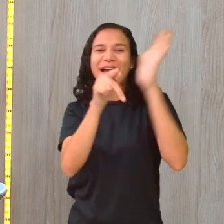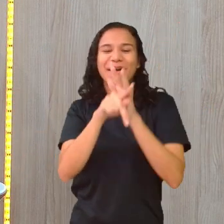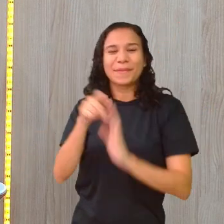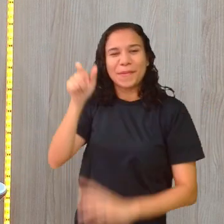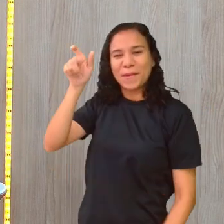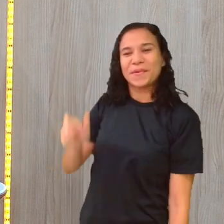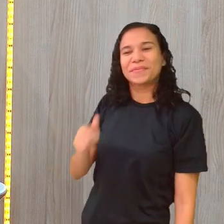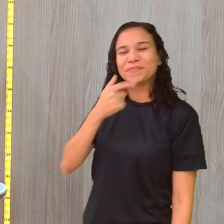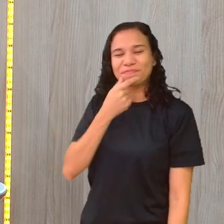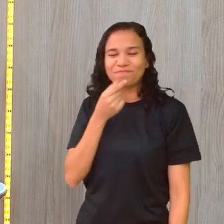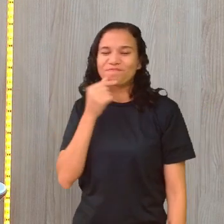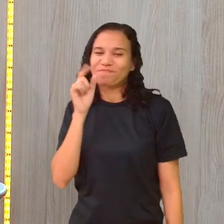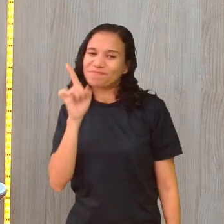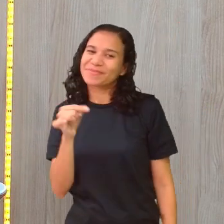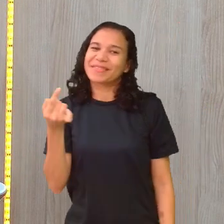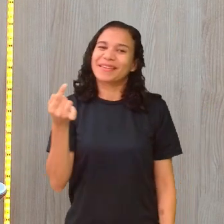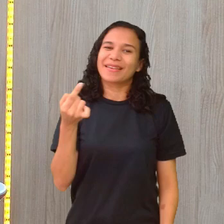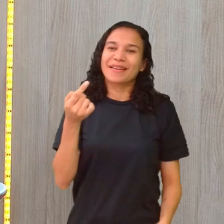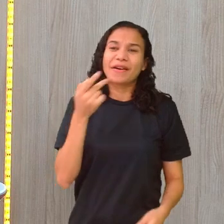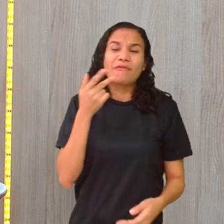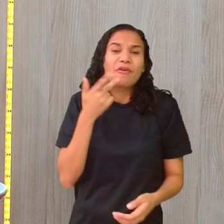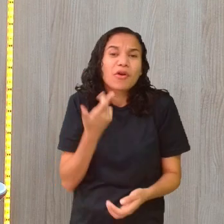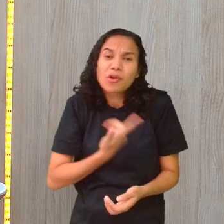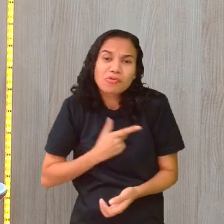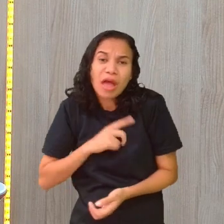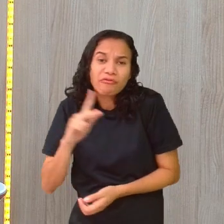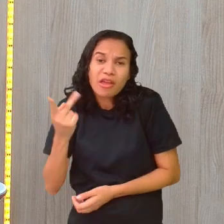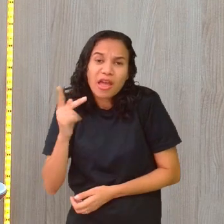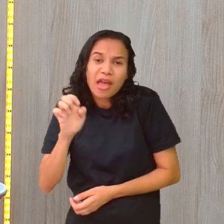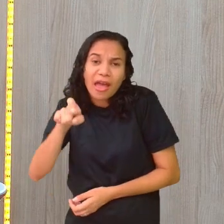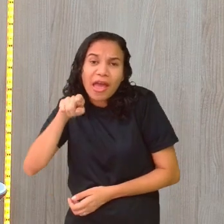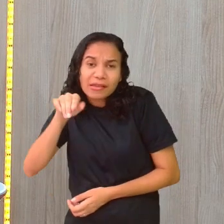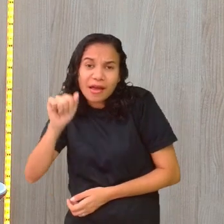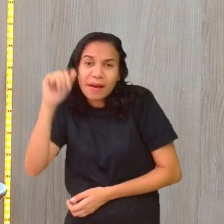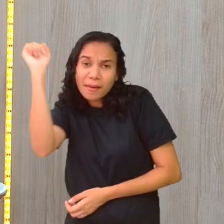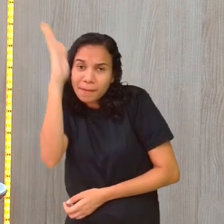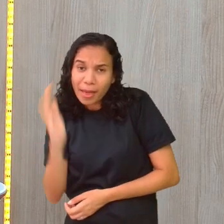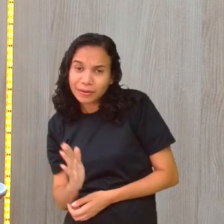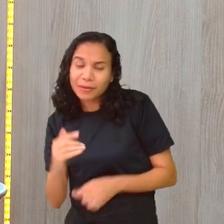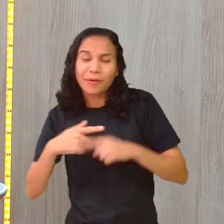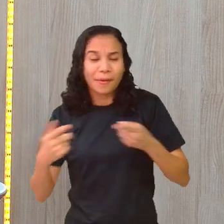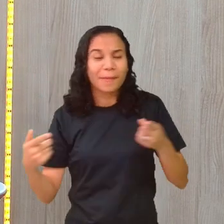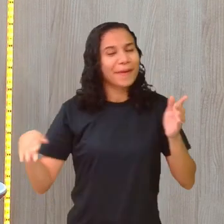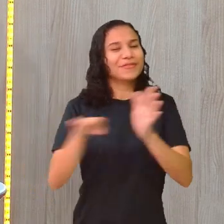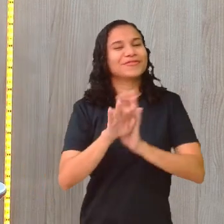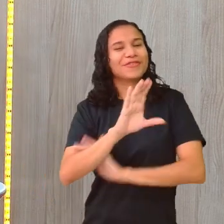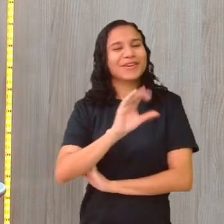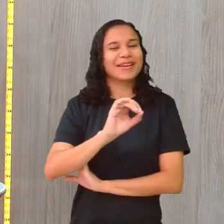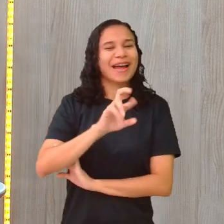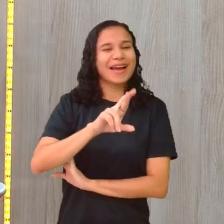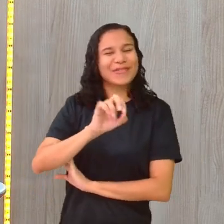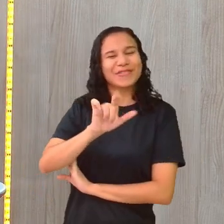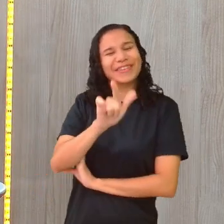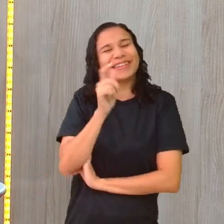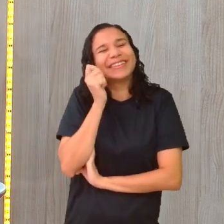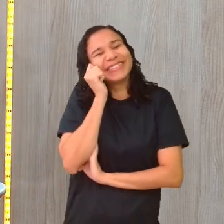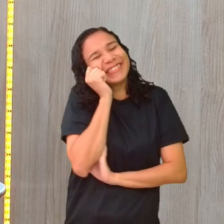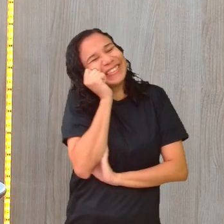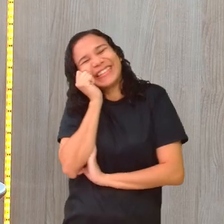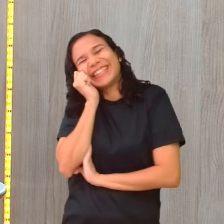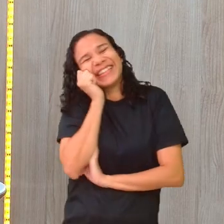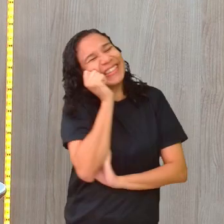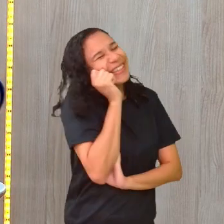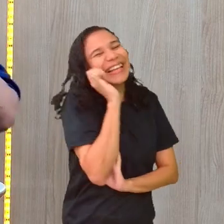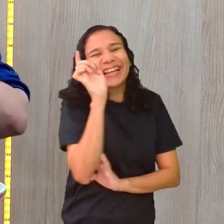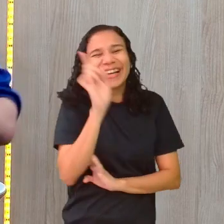Cleitinho, gente. Pois é, ele disse que não veio o hexa do Brasil, mas eu cheguei aqui no estúdio, né, É Cleitinho? sobre isso. Ó, Cleitinho.